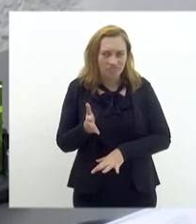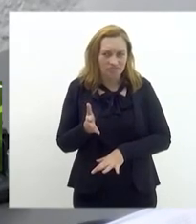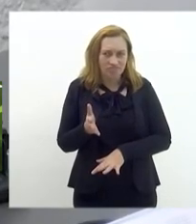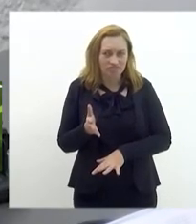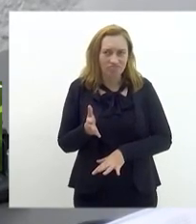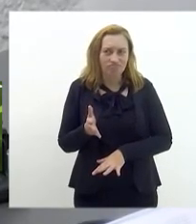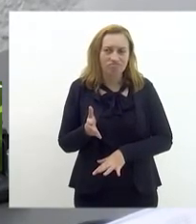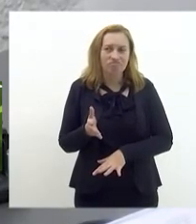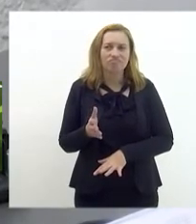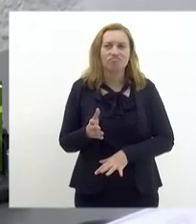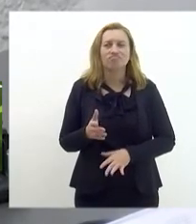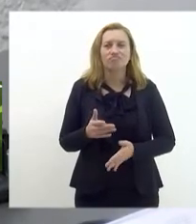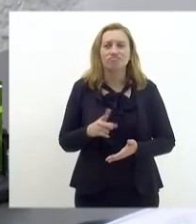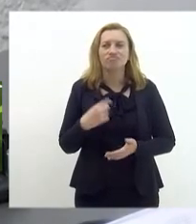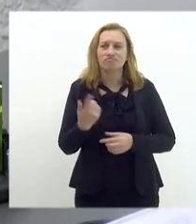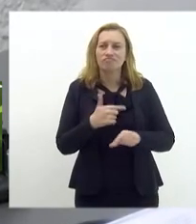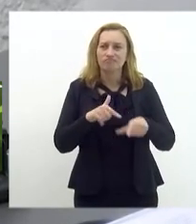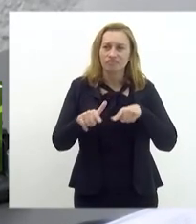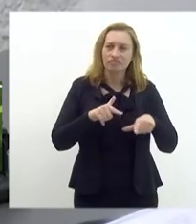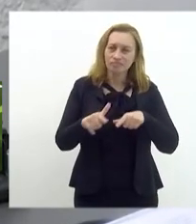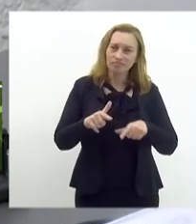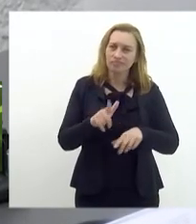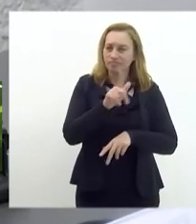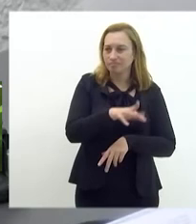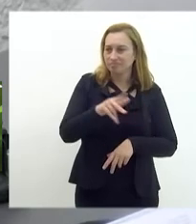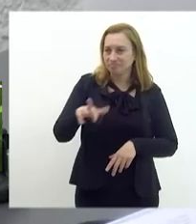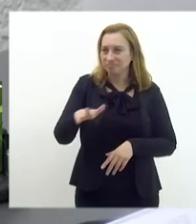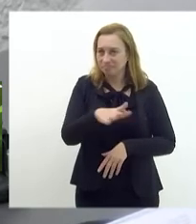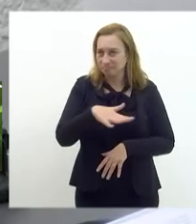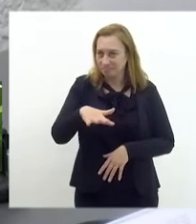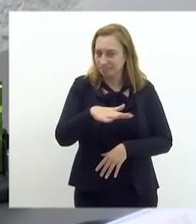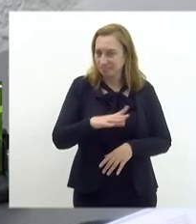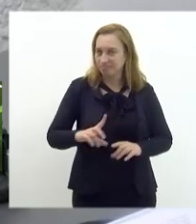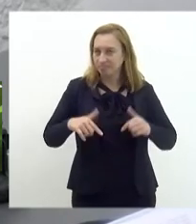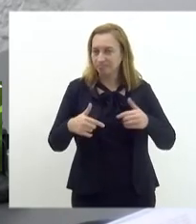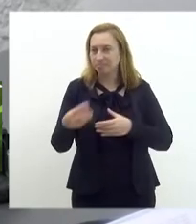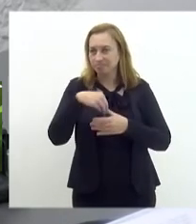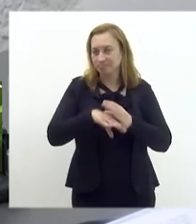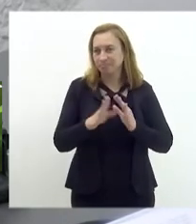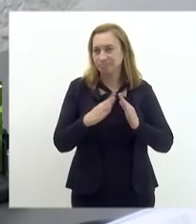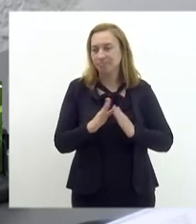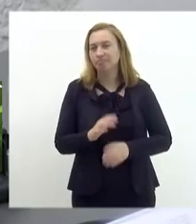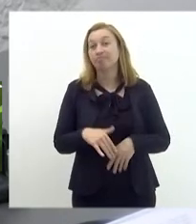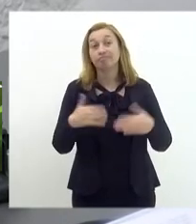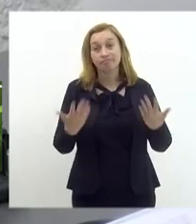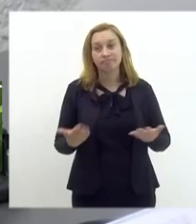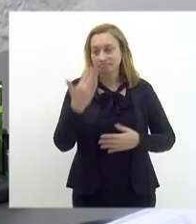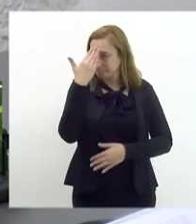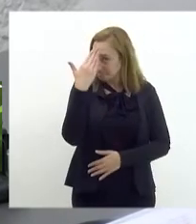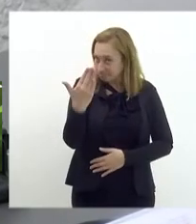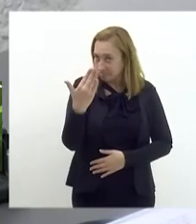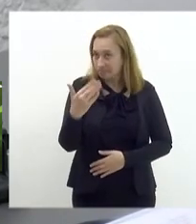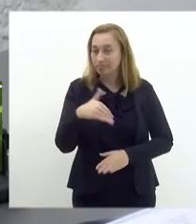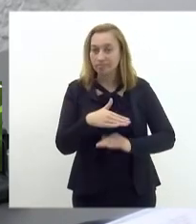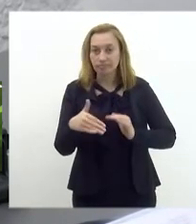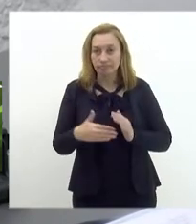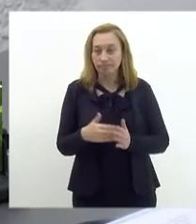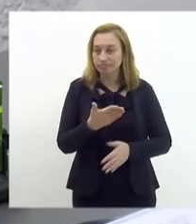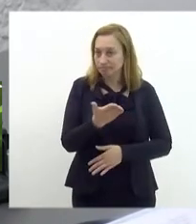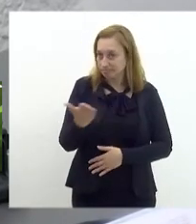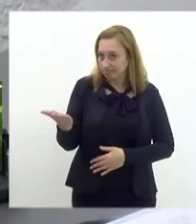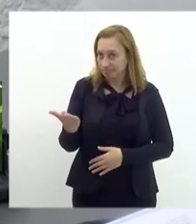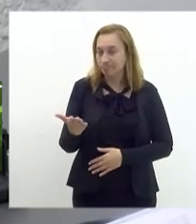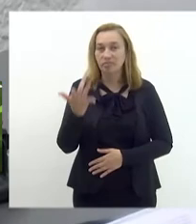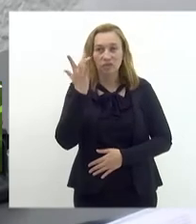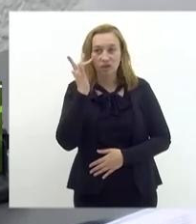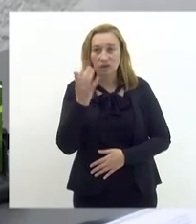trazendo, né, a partir da nossa participação nas diferentes ações aqui dentro dessa casa. Então, quero agradecer a todos que estão aqui.